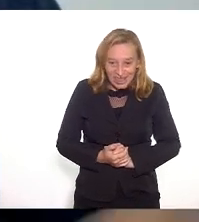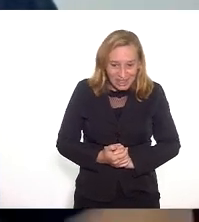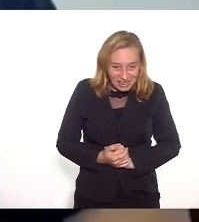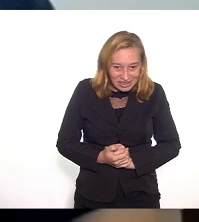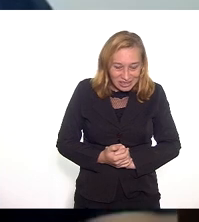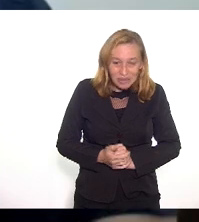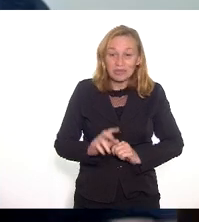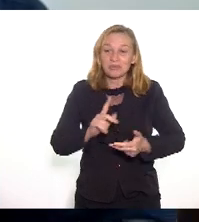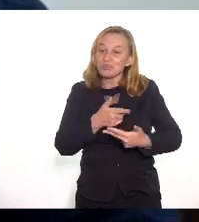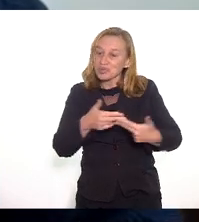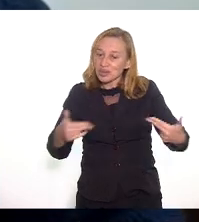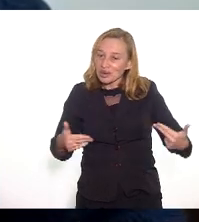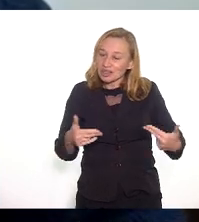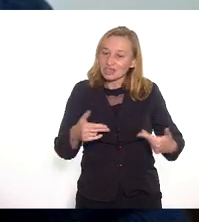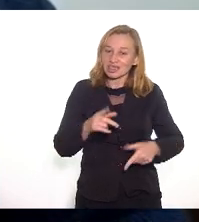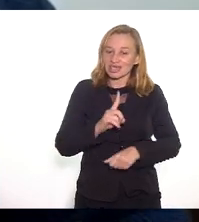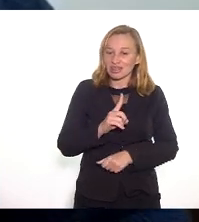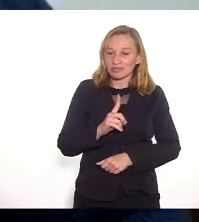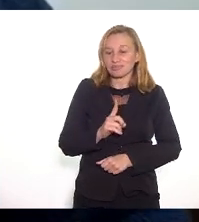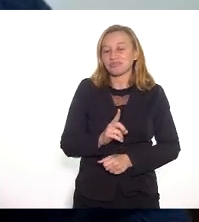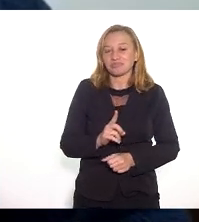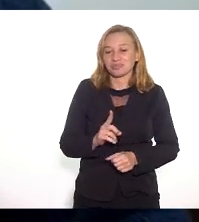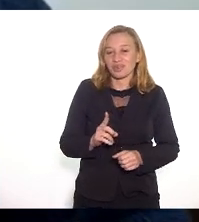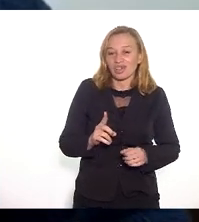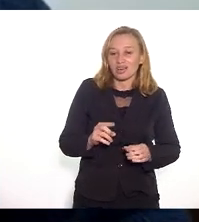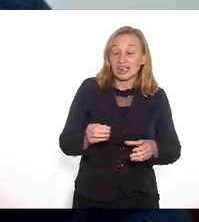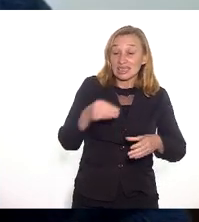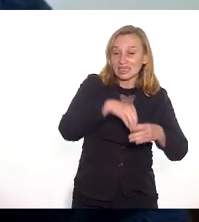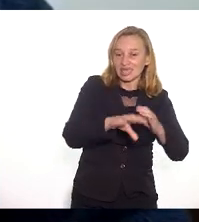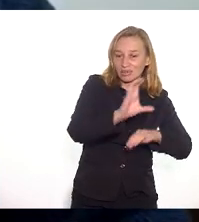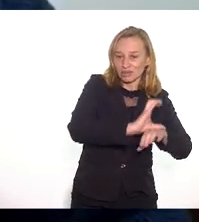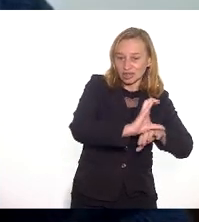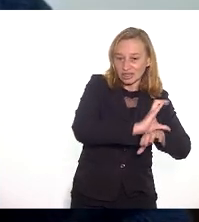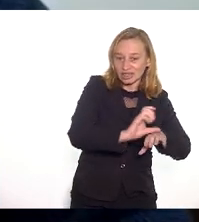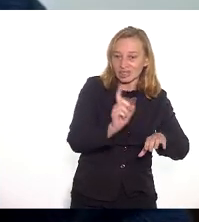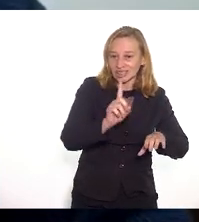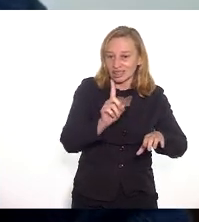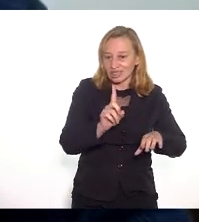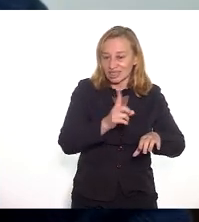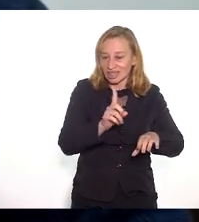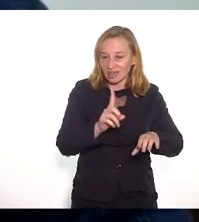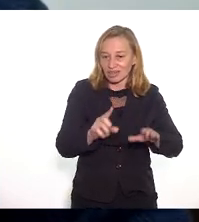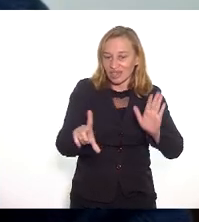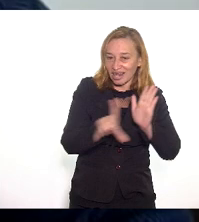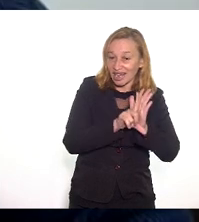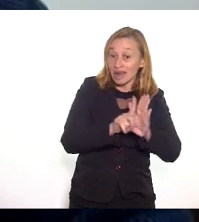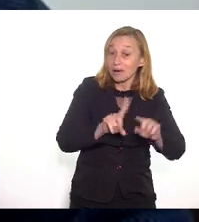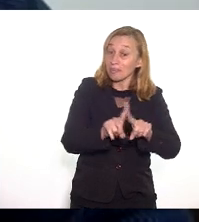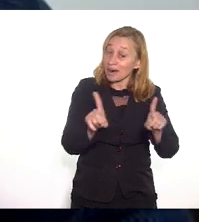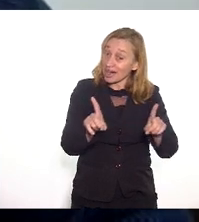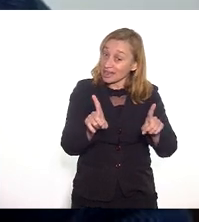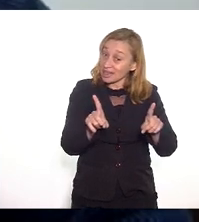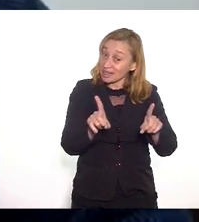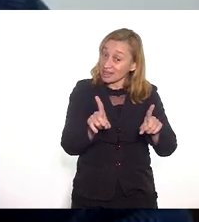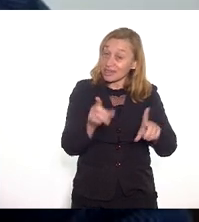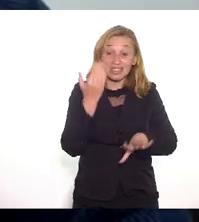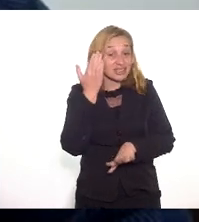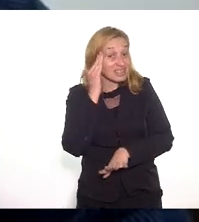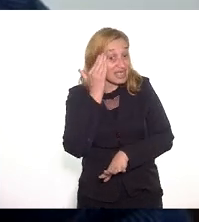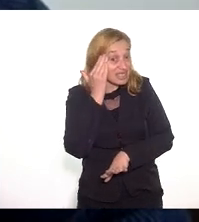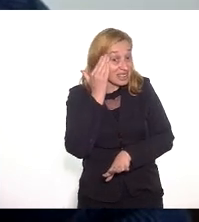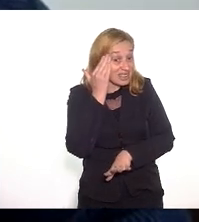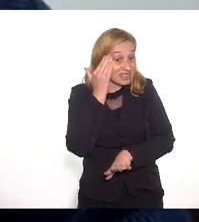sem falar em coisas que não estão consignadas nem na Constituição, nem na lei, mas em jurisprudências, em